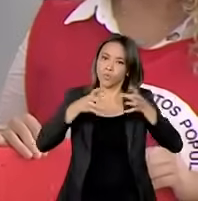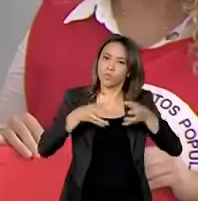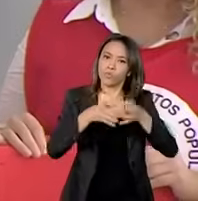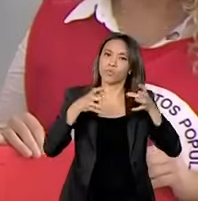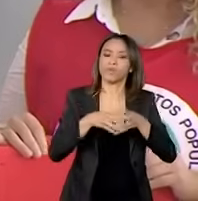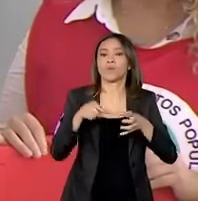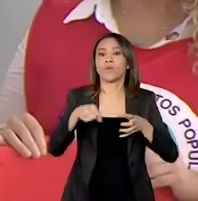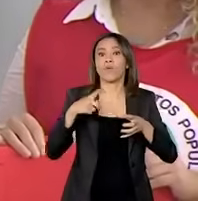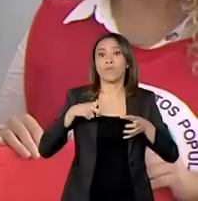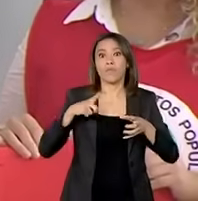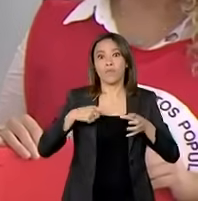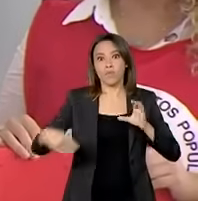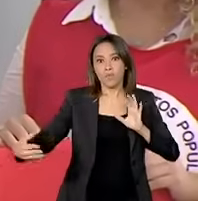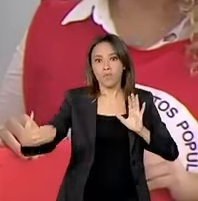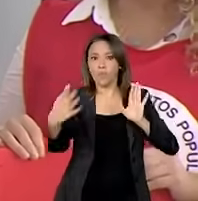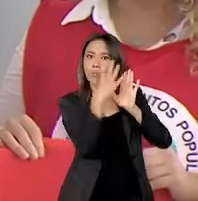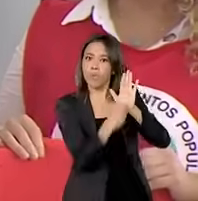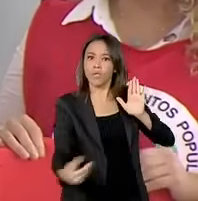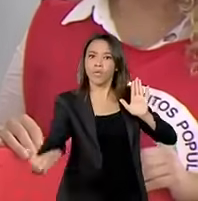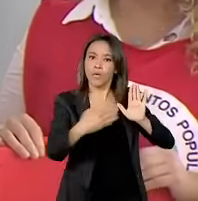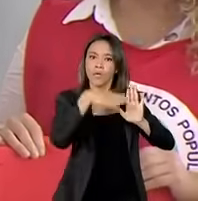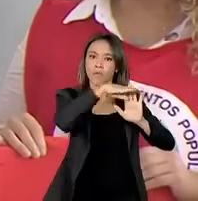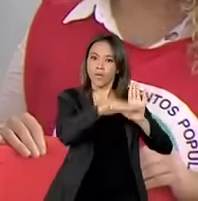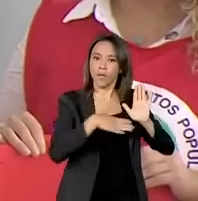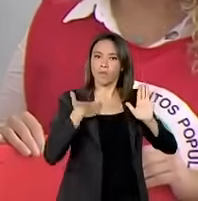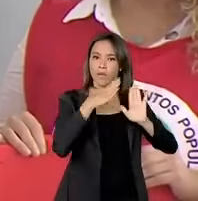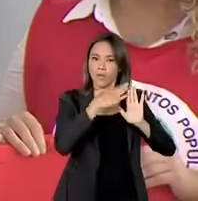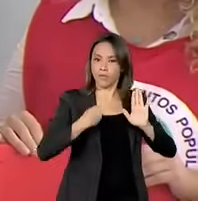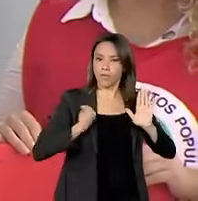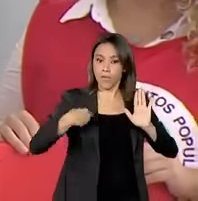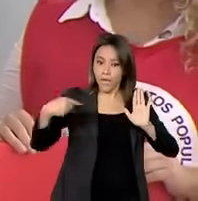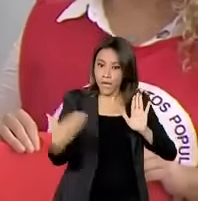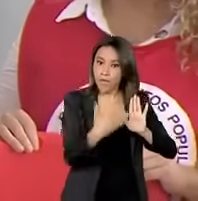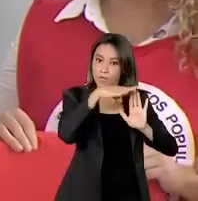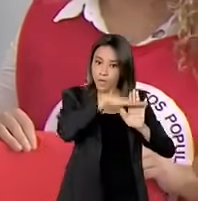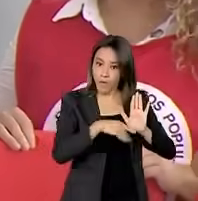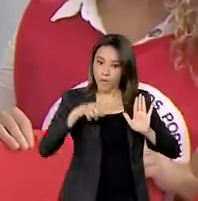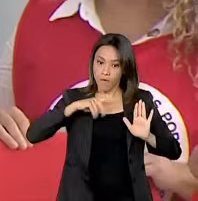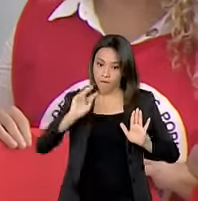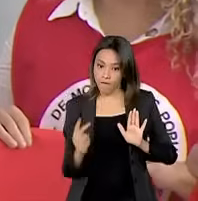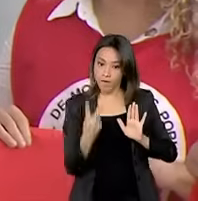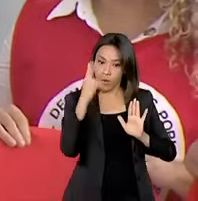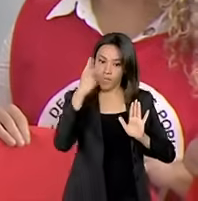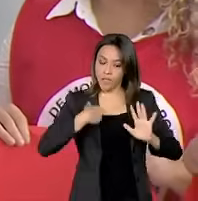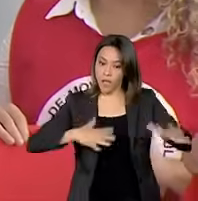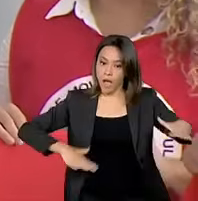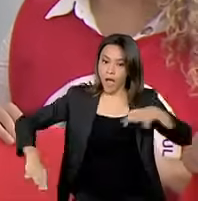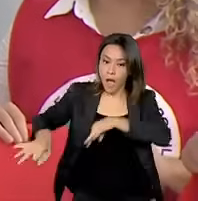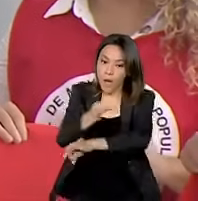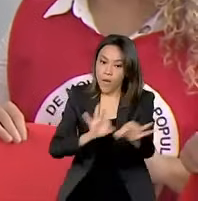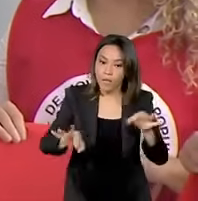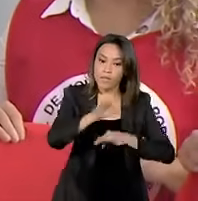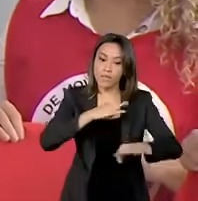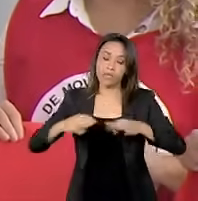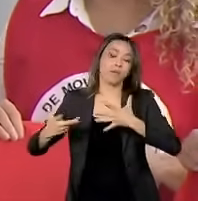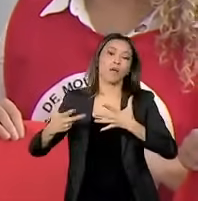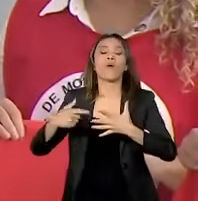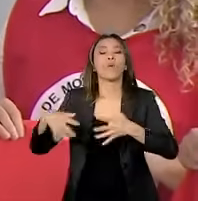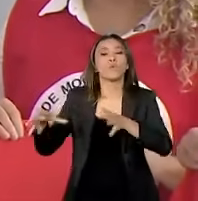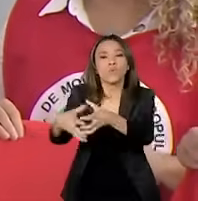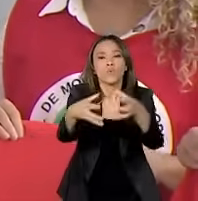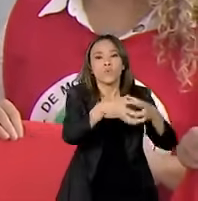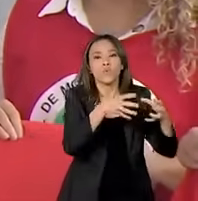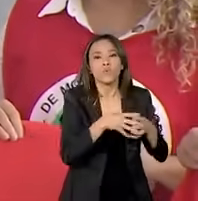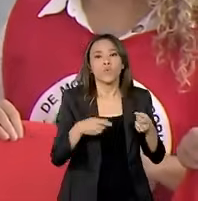um grande exemplo do caminho a ser seguido. Um programa que valoriza a organização popular, que não visa o lucro do